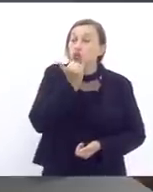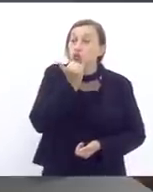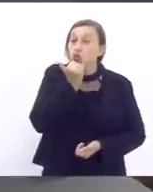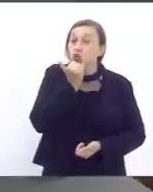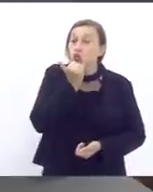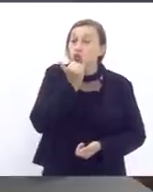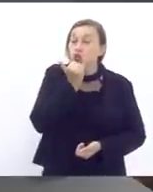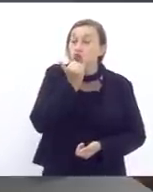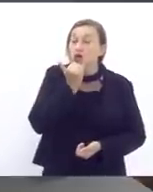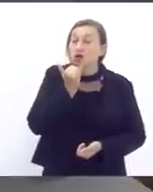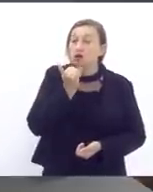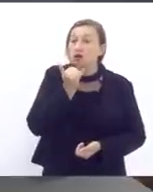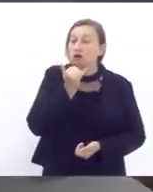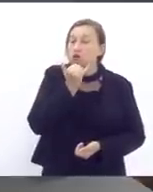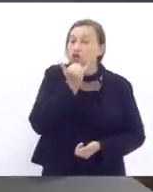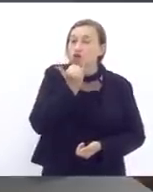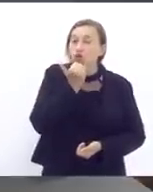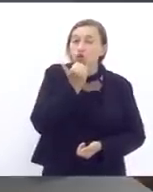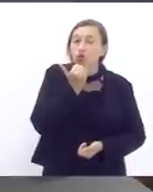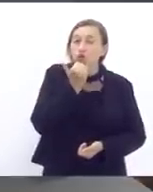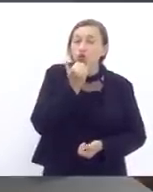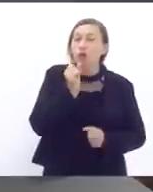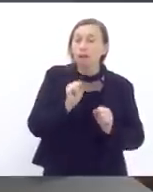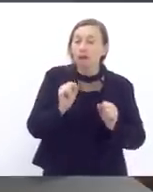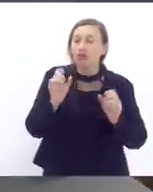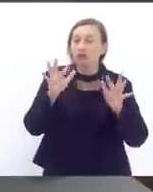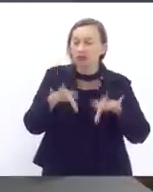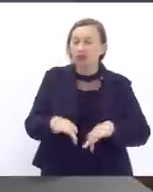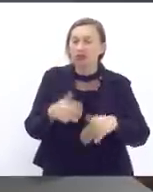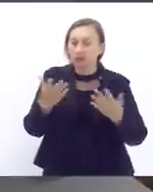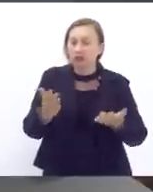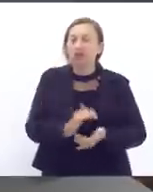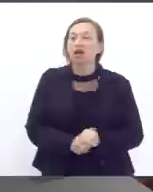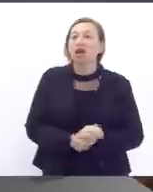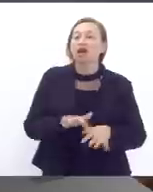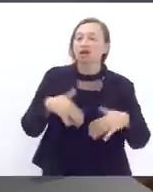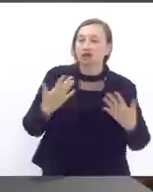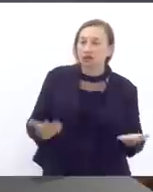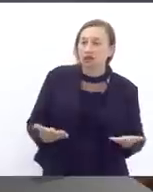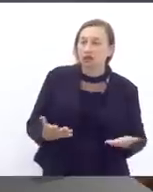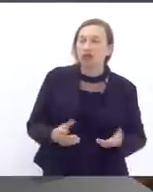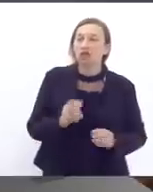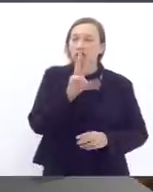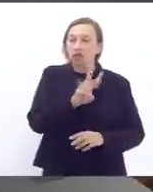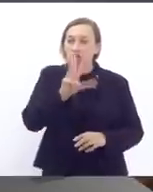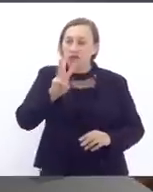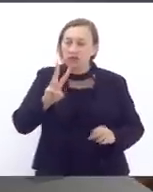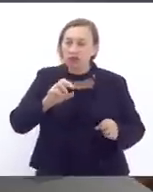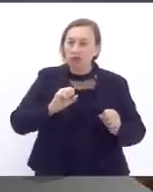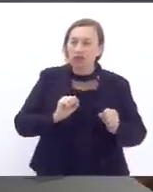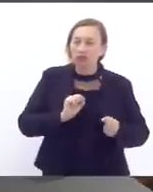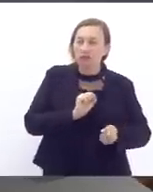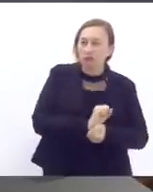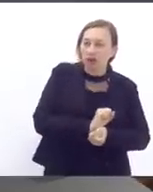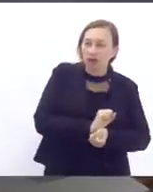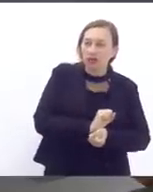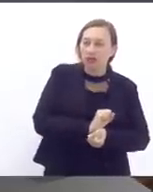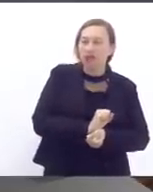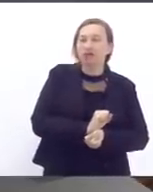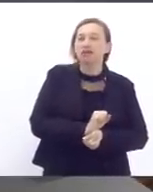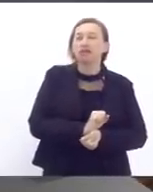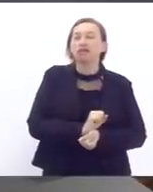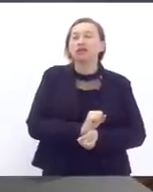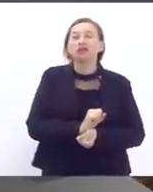desculpa pode concluir por favor então eu passei o ponto do site fora do microfone eu achei que só tinha